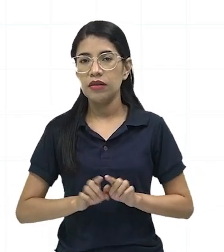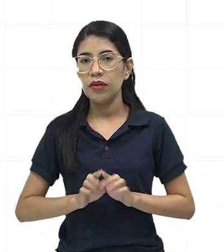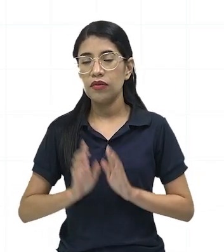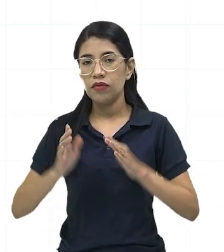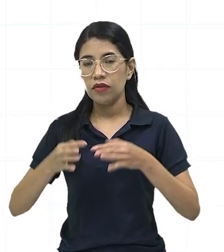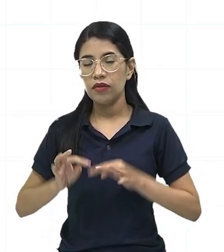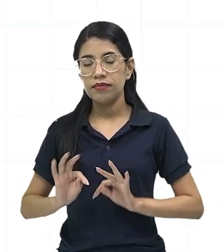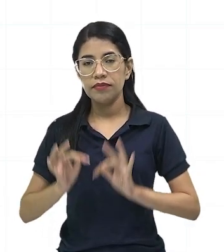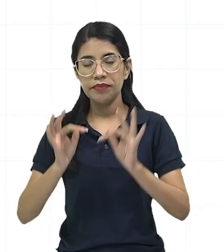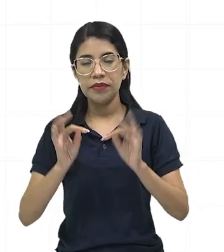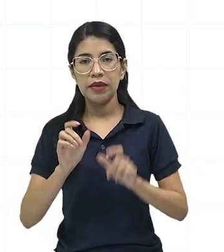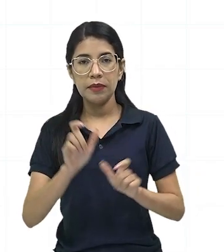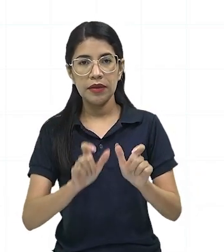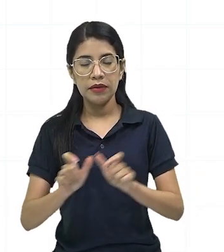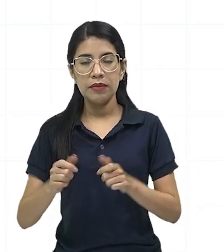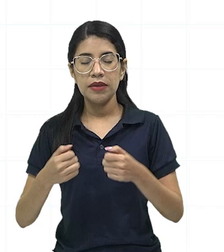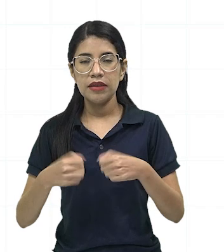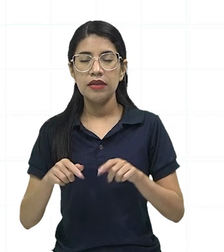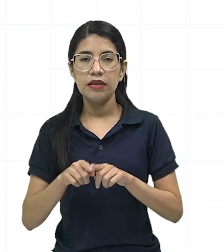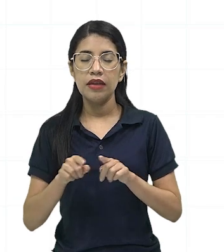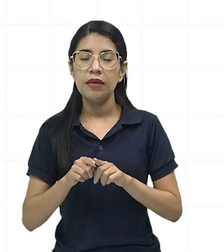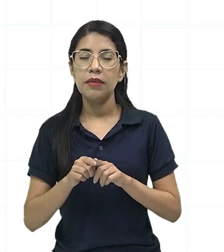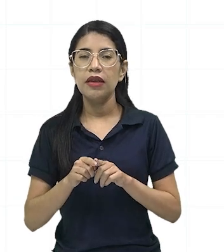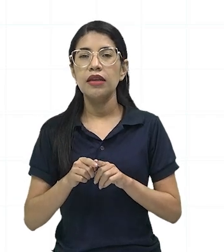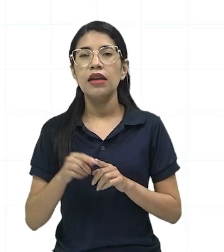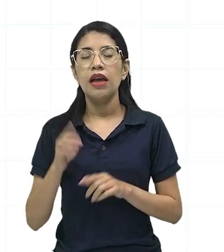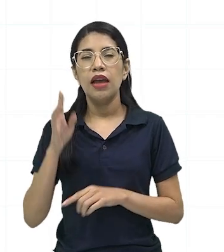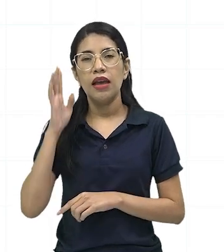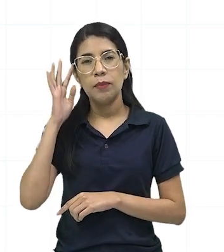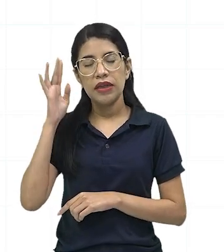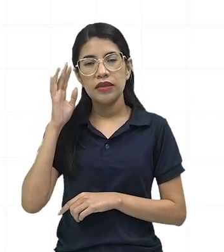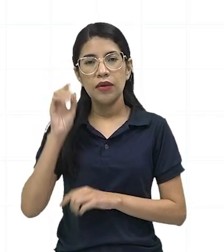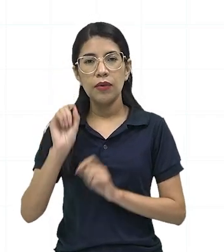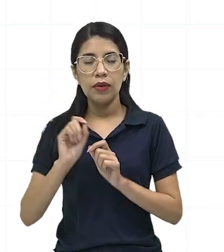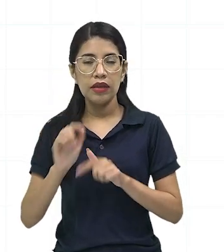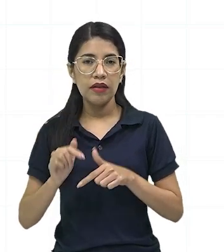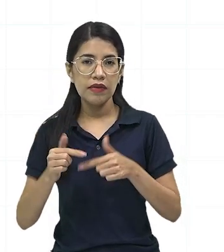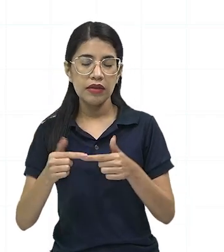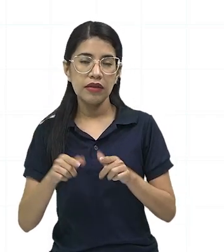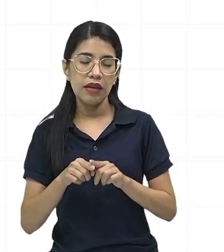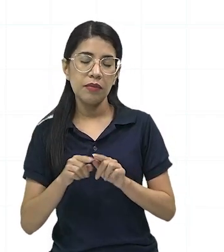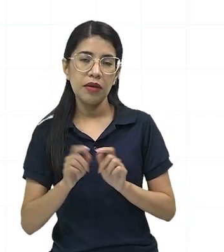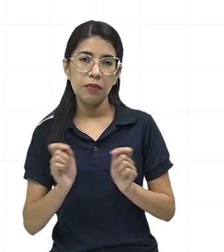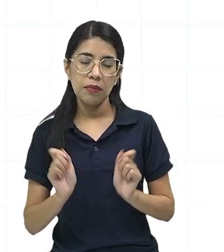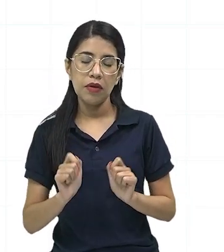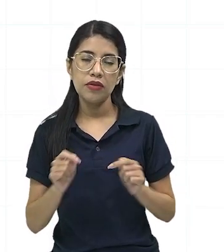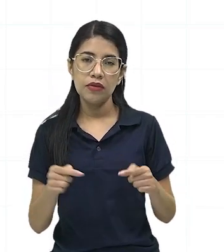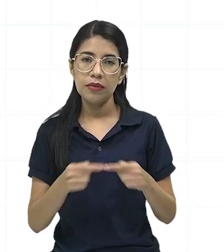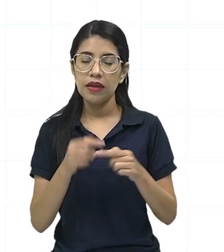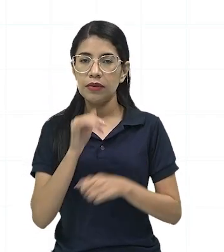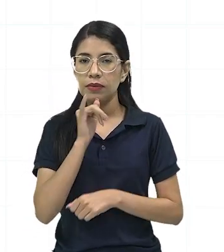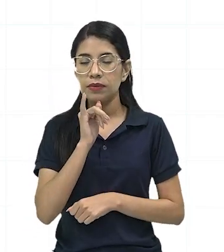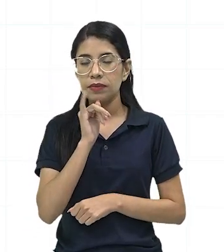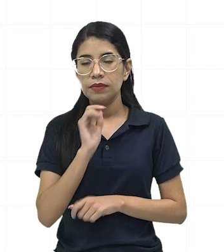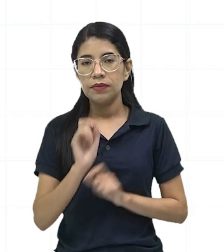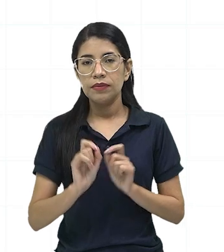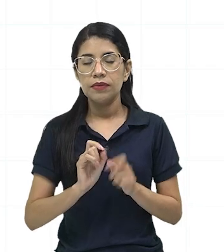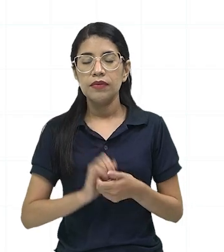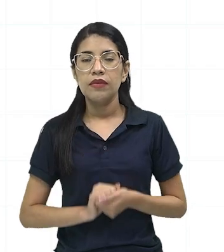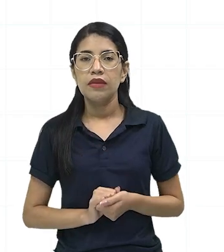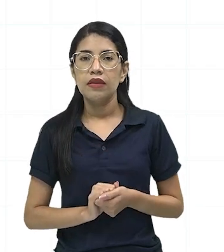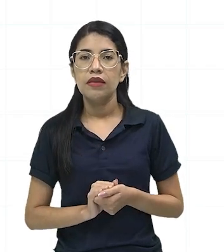é importante que as pessoas que a criam e usam pensem sobre o que estão fazendo. E claro, aqui caberia, por exemplo, um exemplo